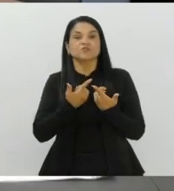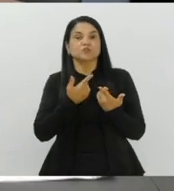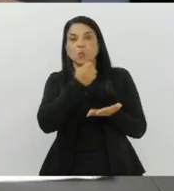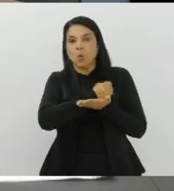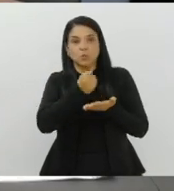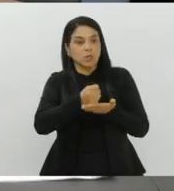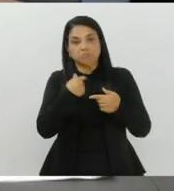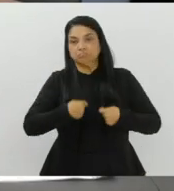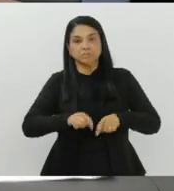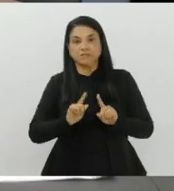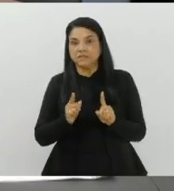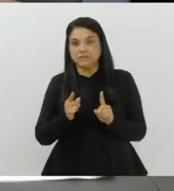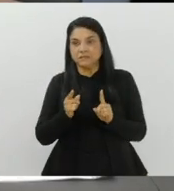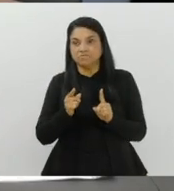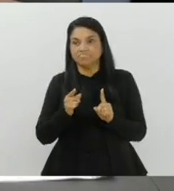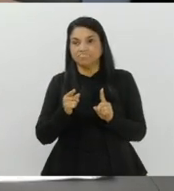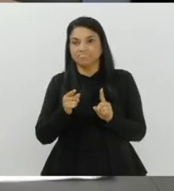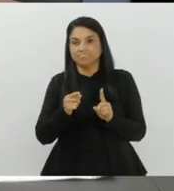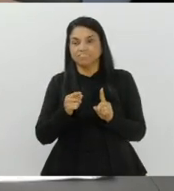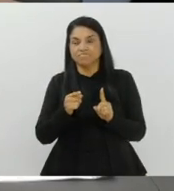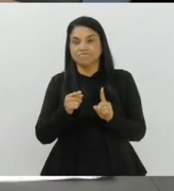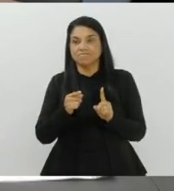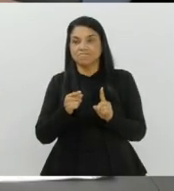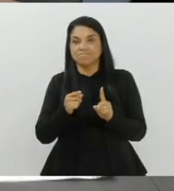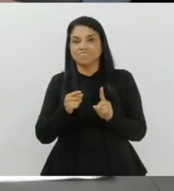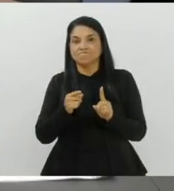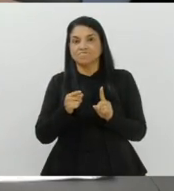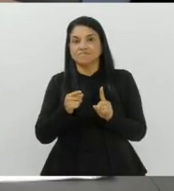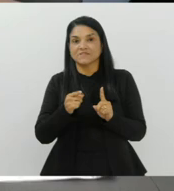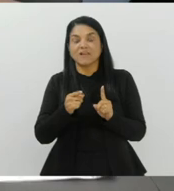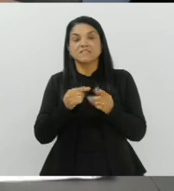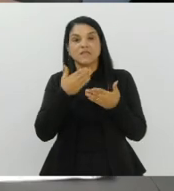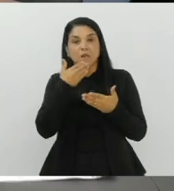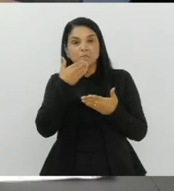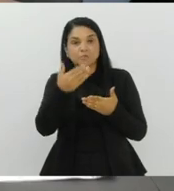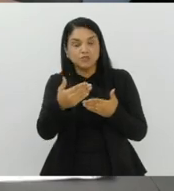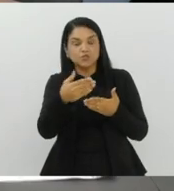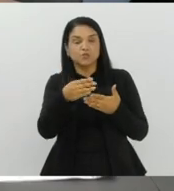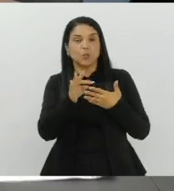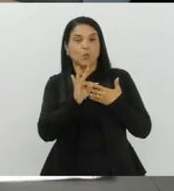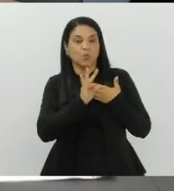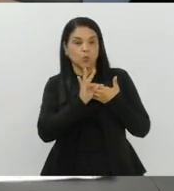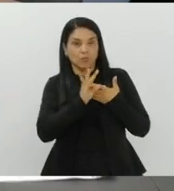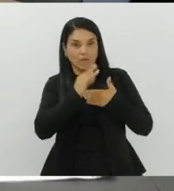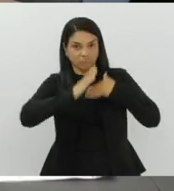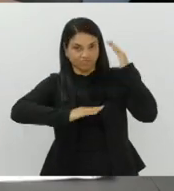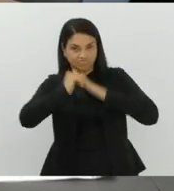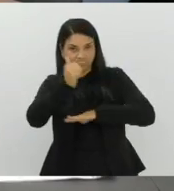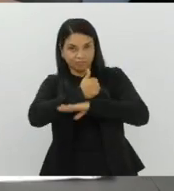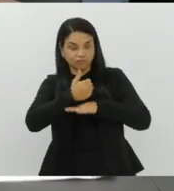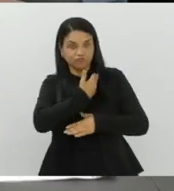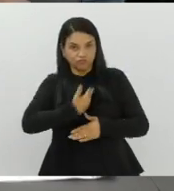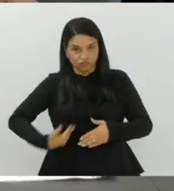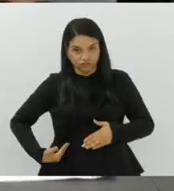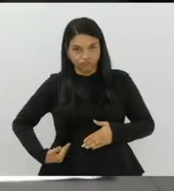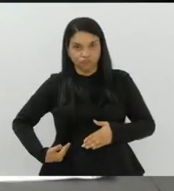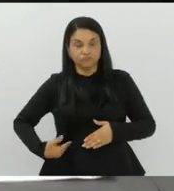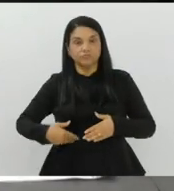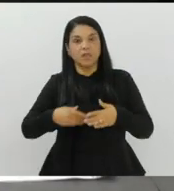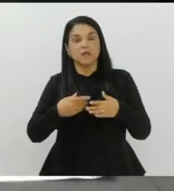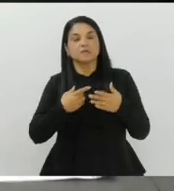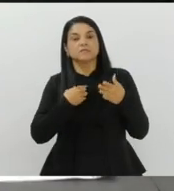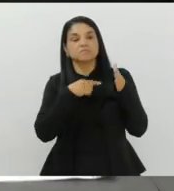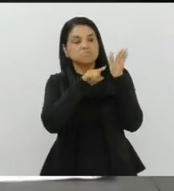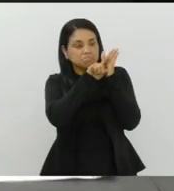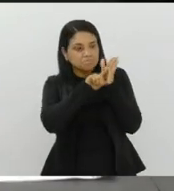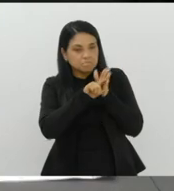necessário. Está escrito aqui. Será requisitar técnico especializado de órgão público estadual para realizar as perícias